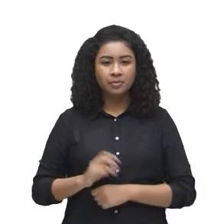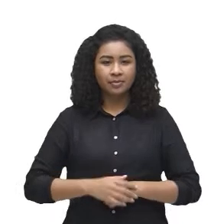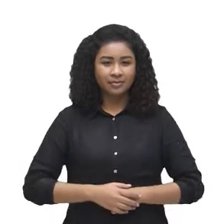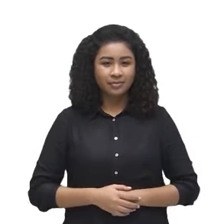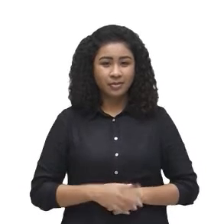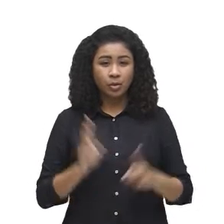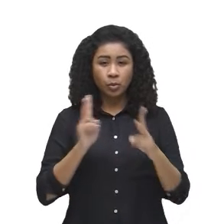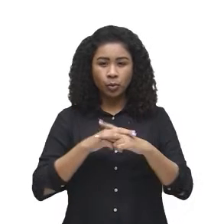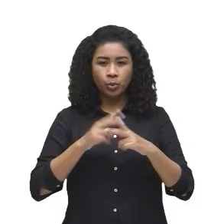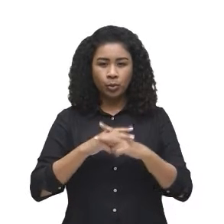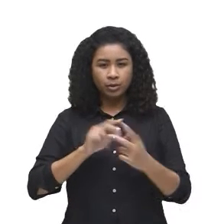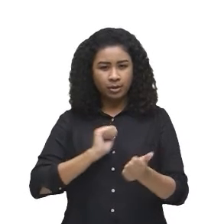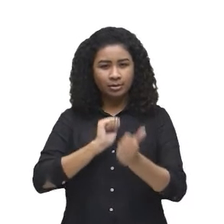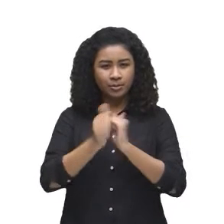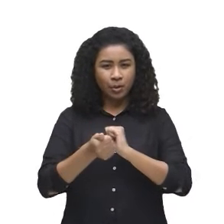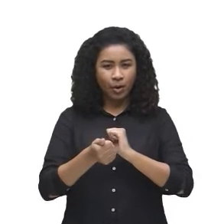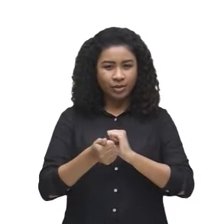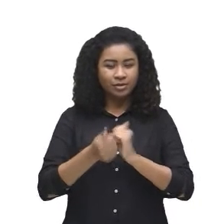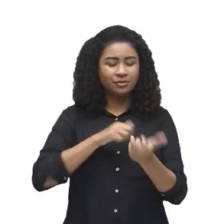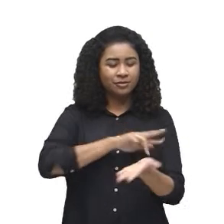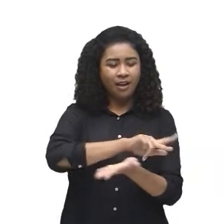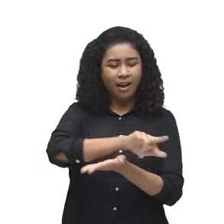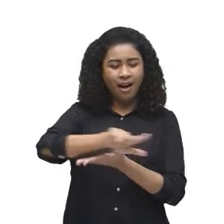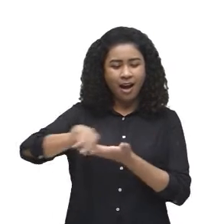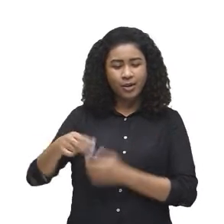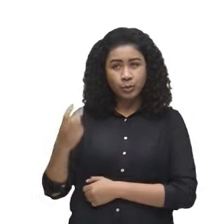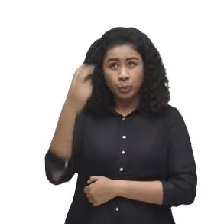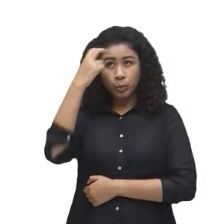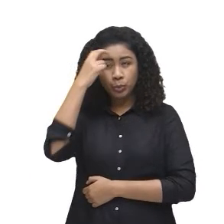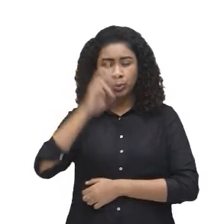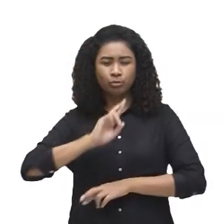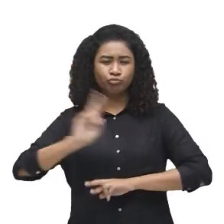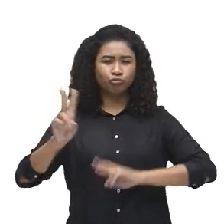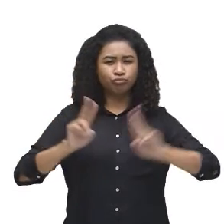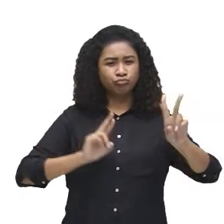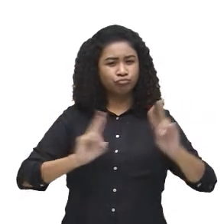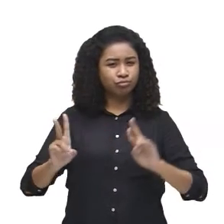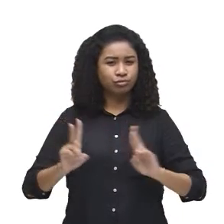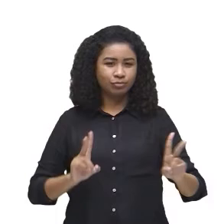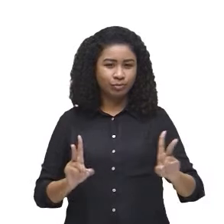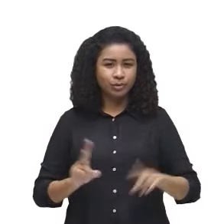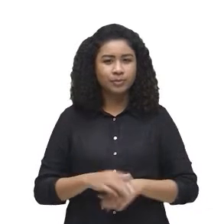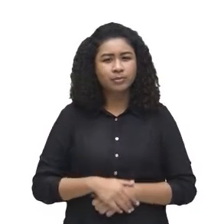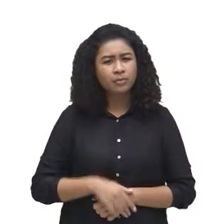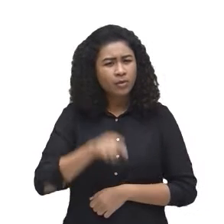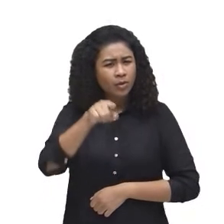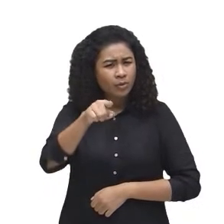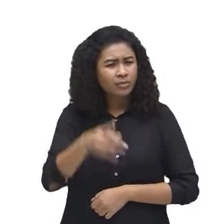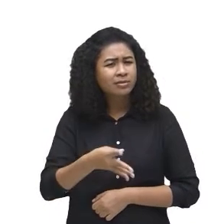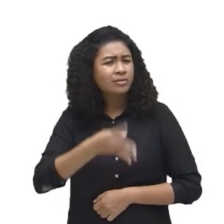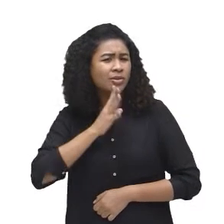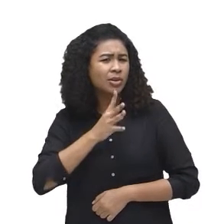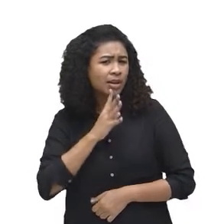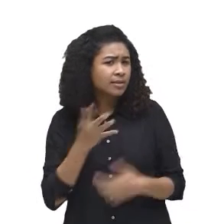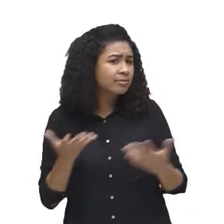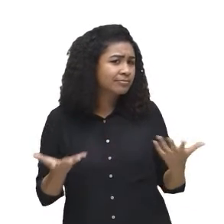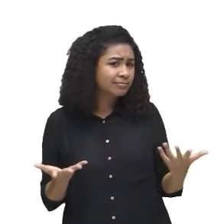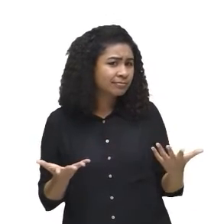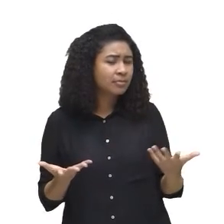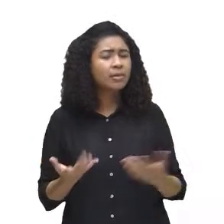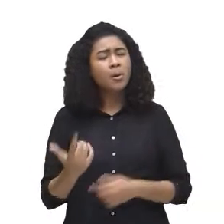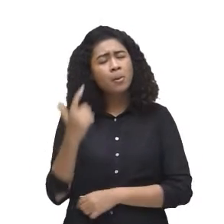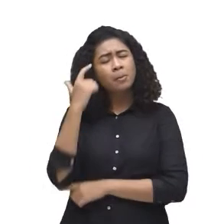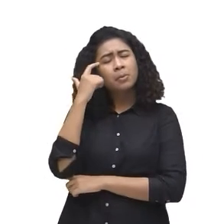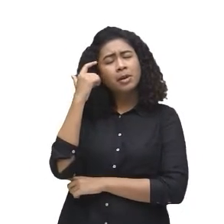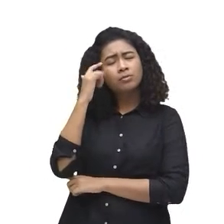que vocês já ouviram falar sobre isso? Pare e pense um pouco. Quando você ouve falar, em